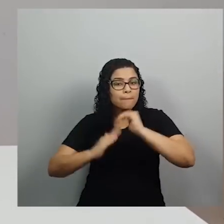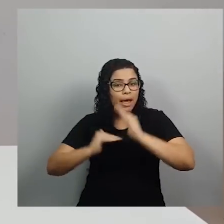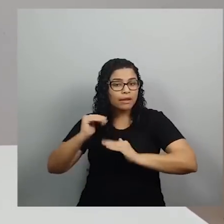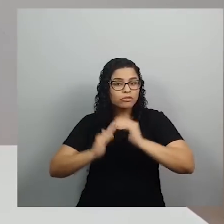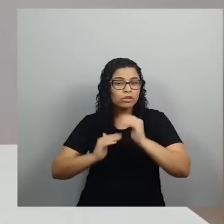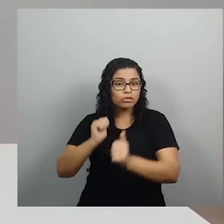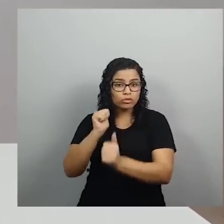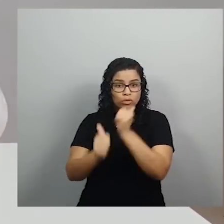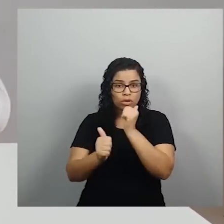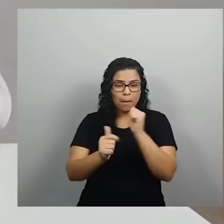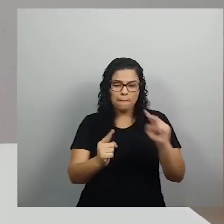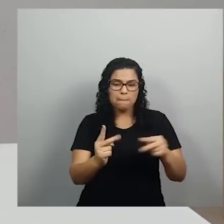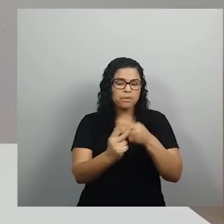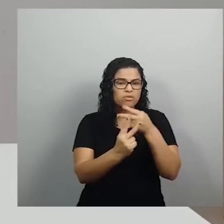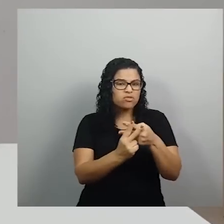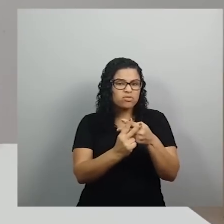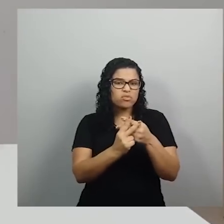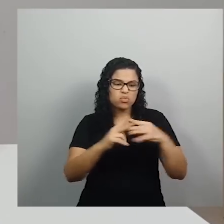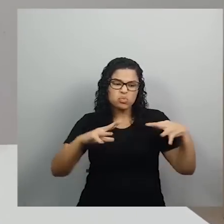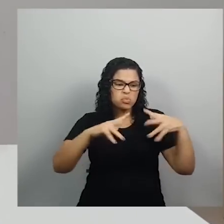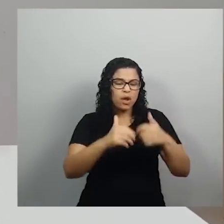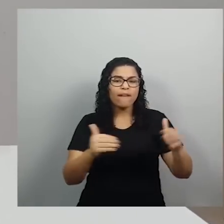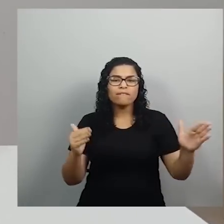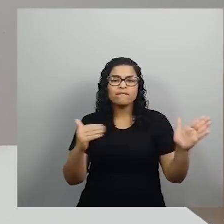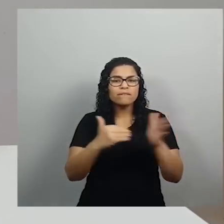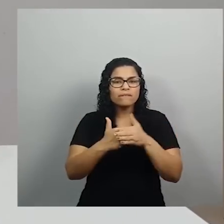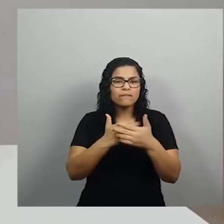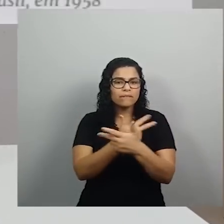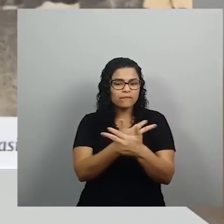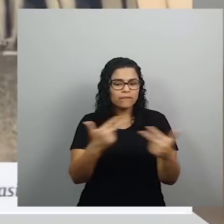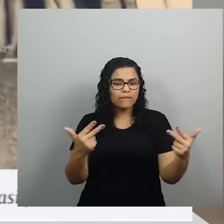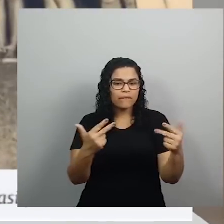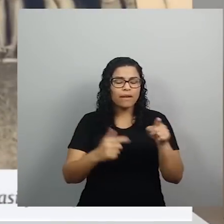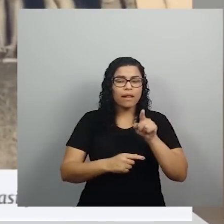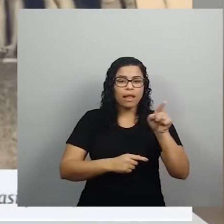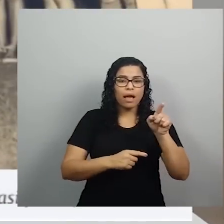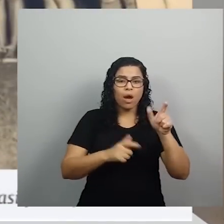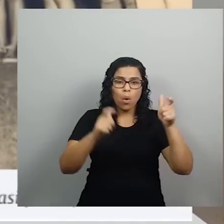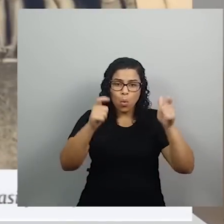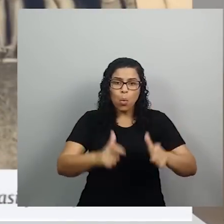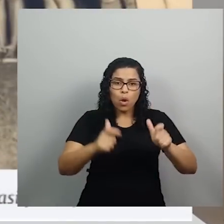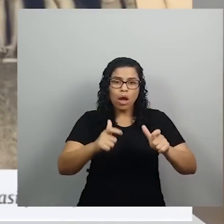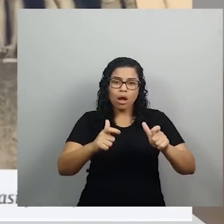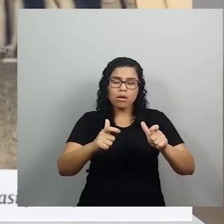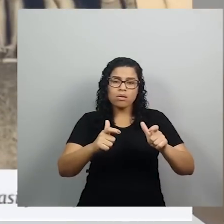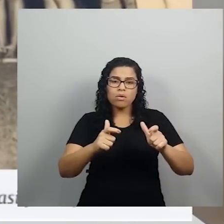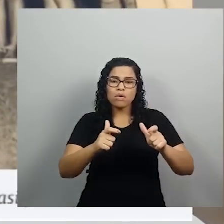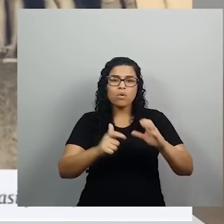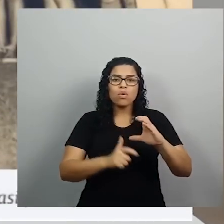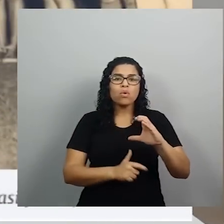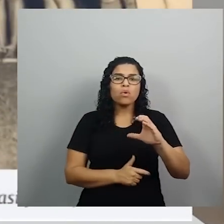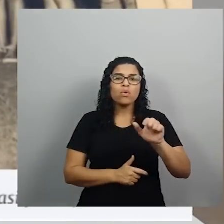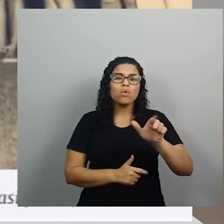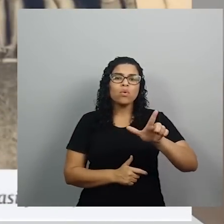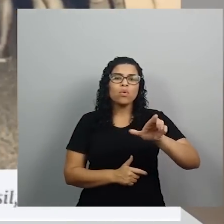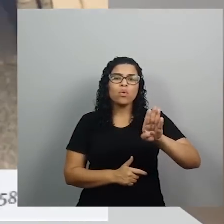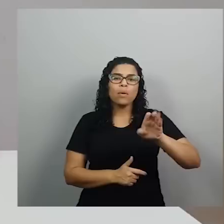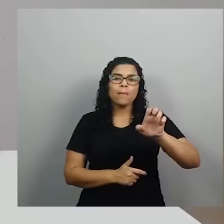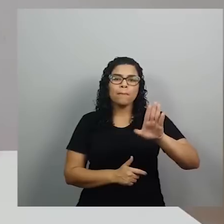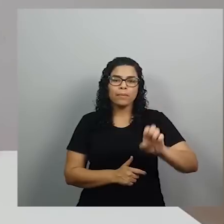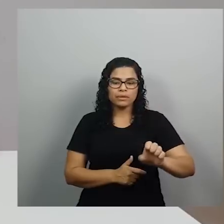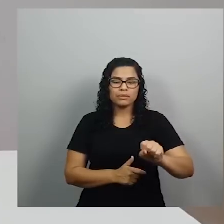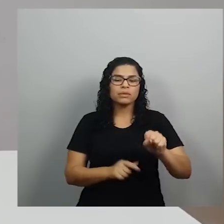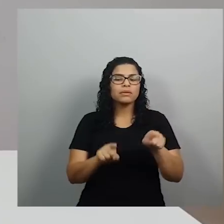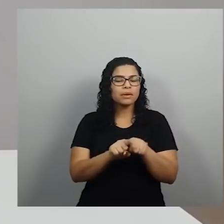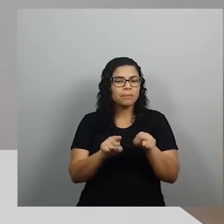e fechamento de sedes de equipes femininas, como o caso do Primavera Futebol Clube e de sua responsável, Carlota